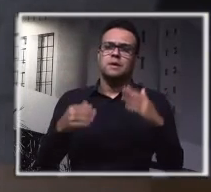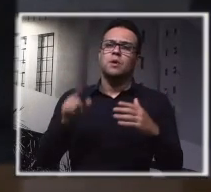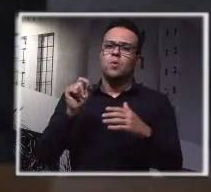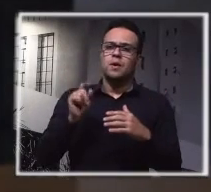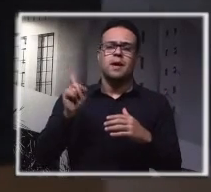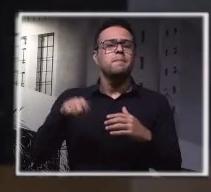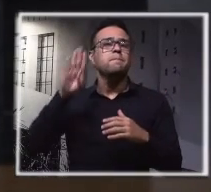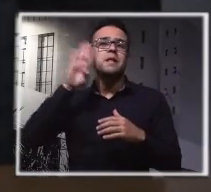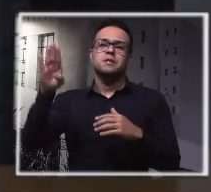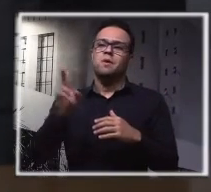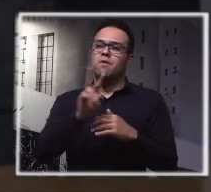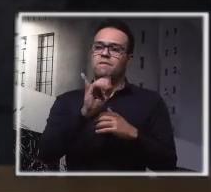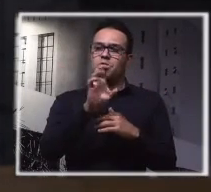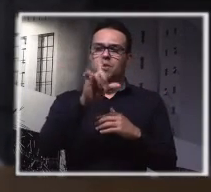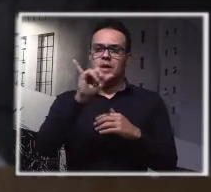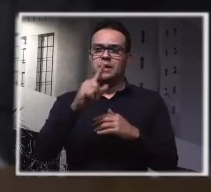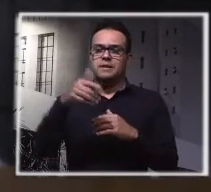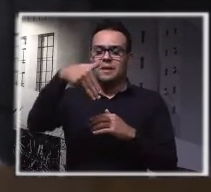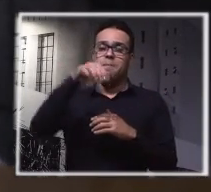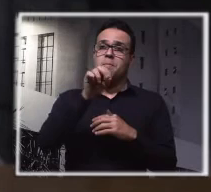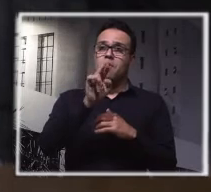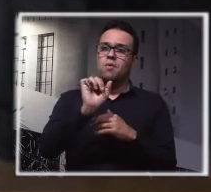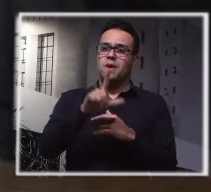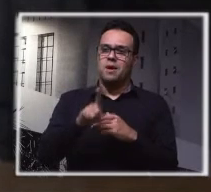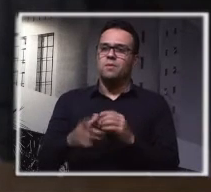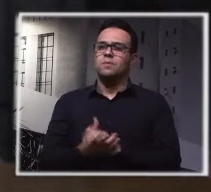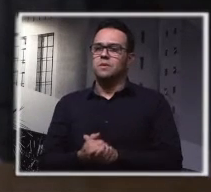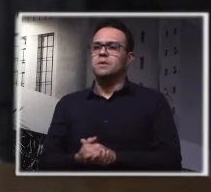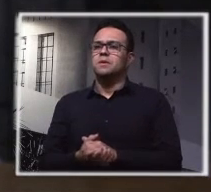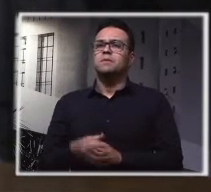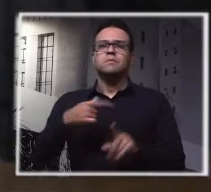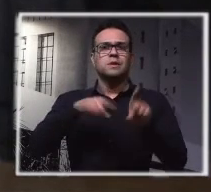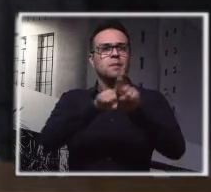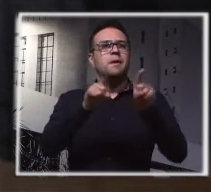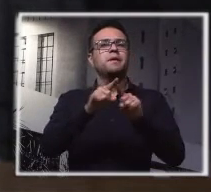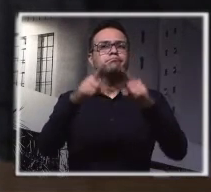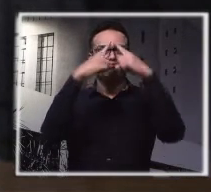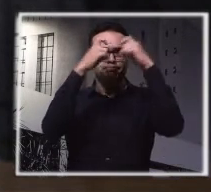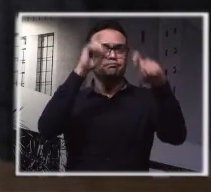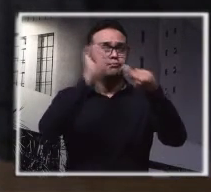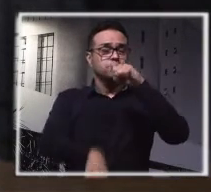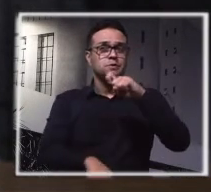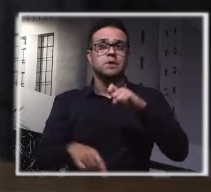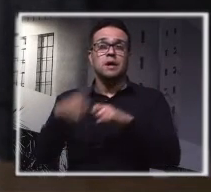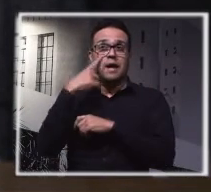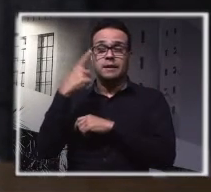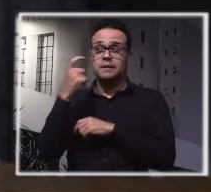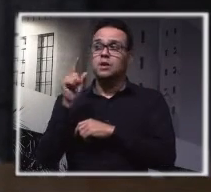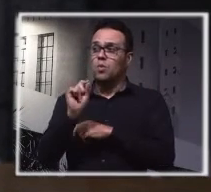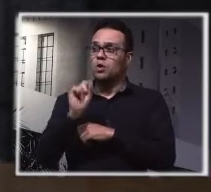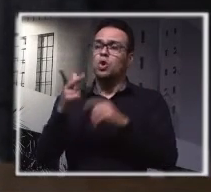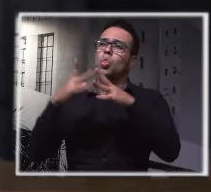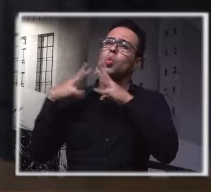sobretudo, a violência moral, a violência patrimonial, a violência sexual. Então, assim, prestemos atenção a todas as